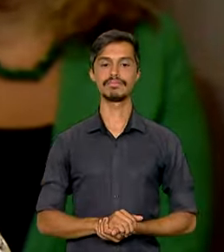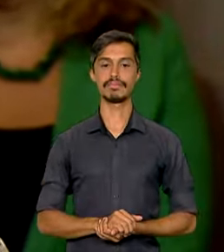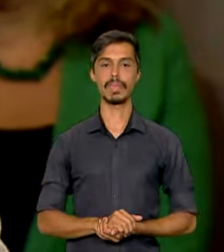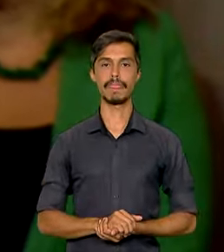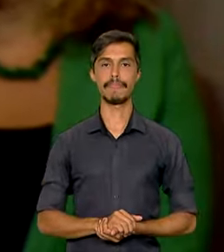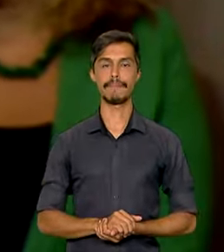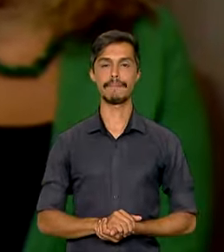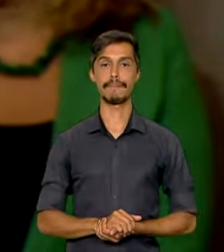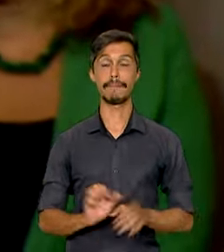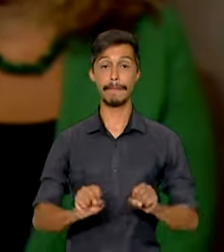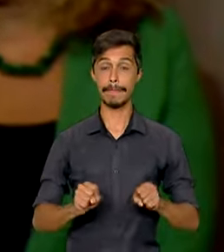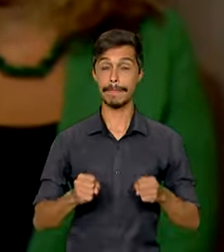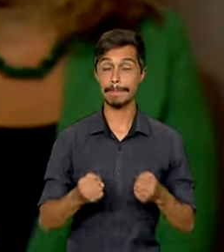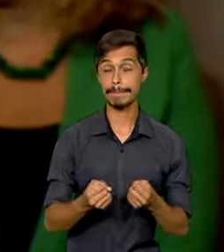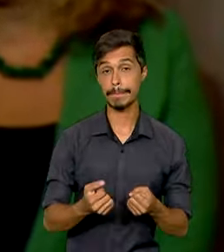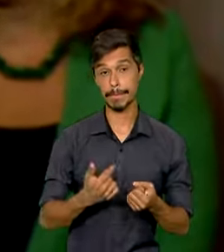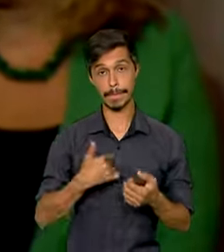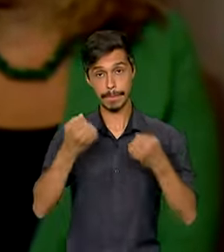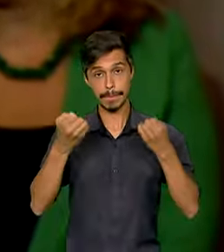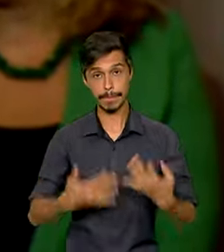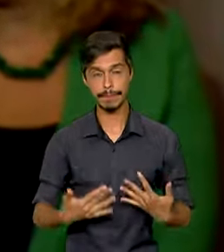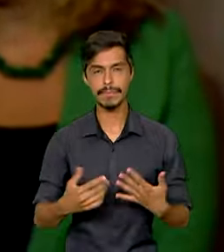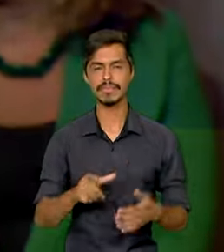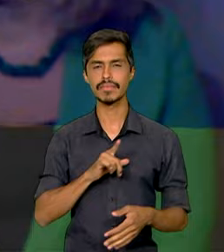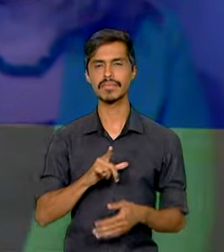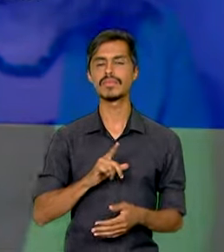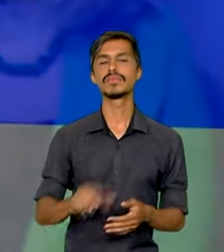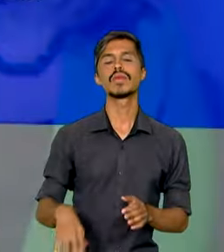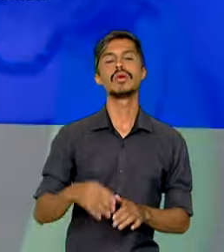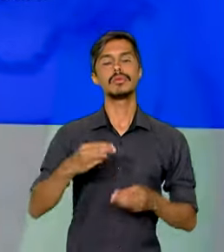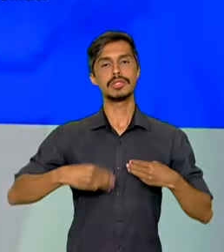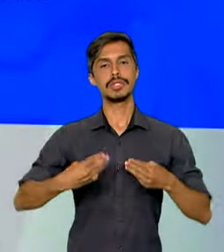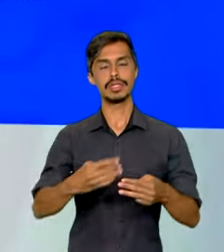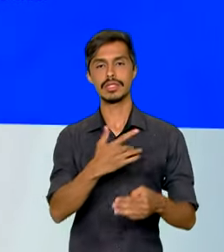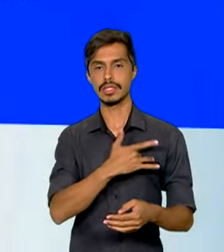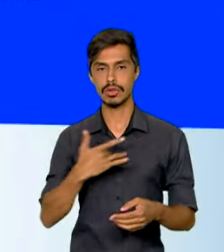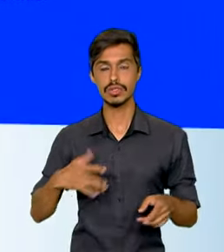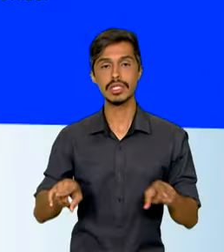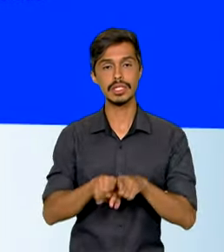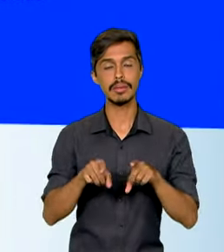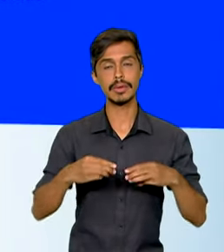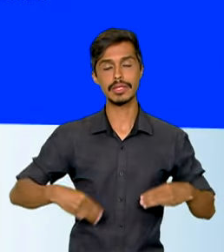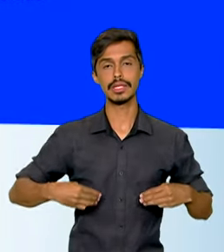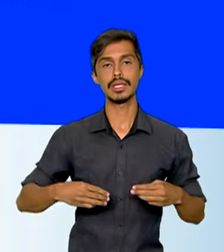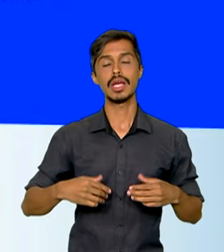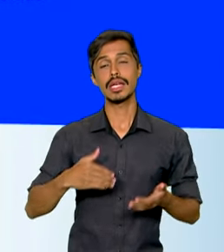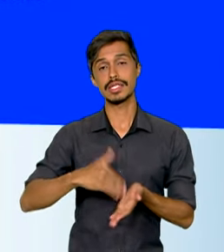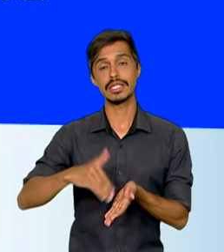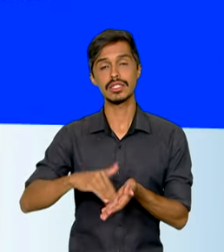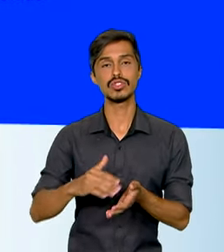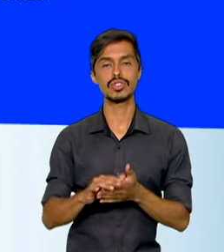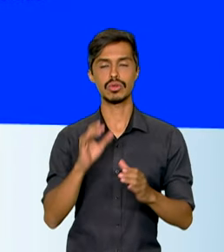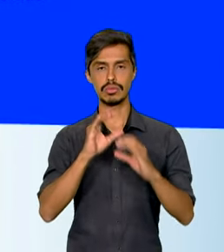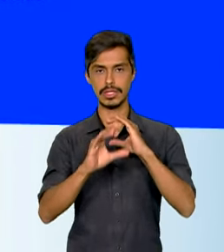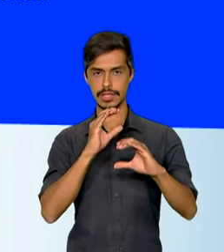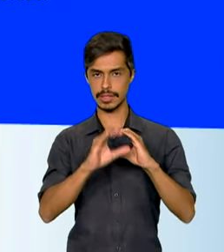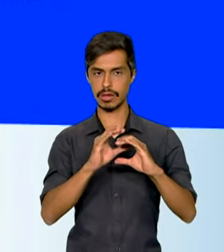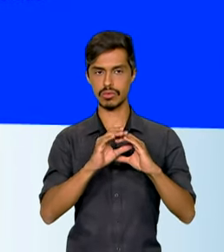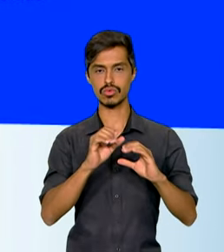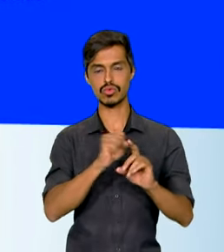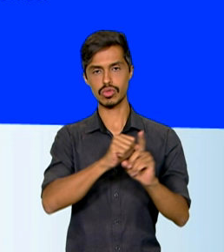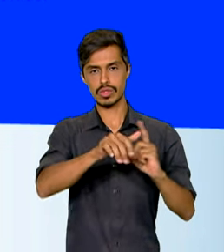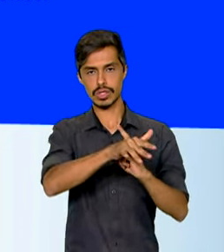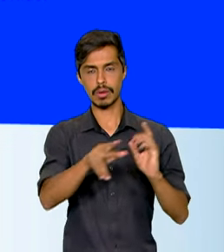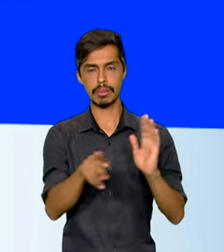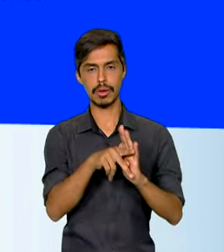A iniciativa, como eu disse, é coordenada pelo Ministério da Saúde e pela Secretaria de Comunicação Social